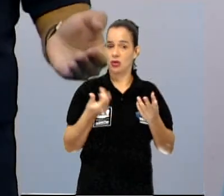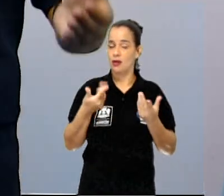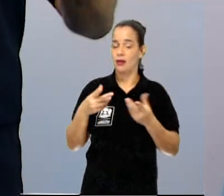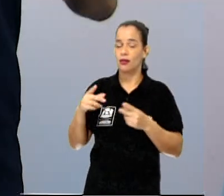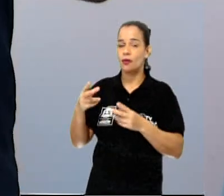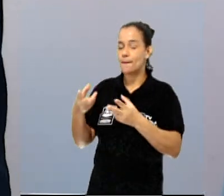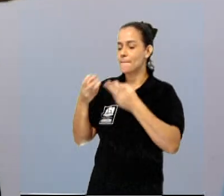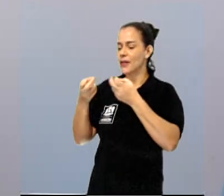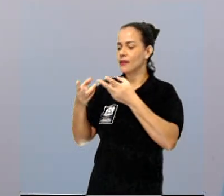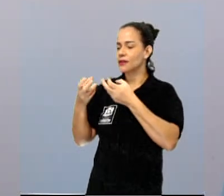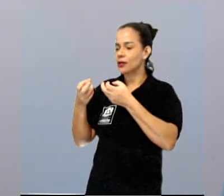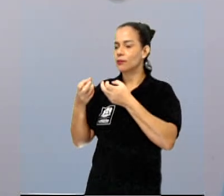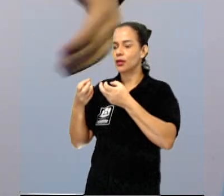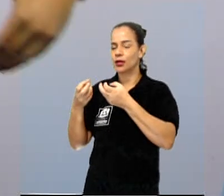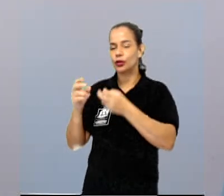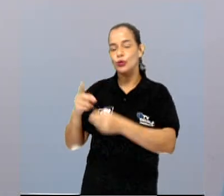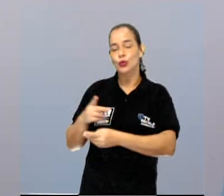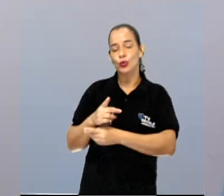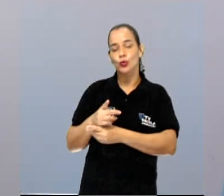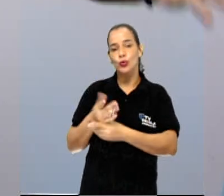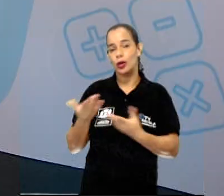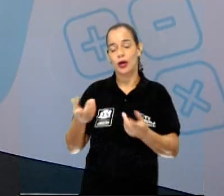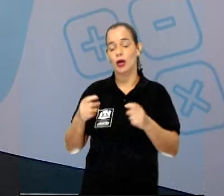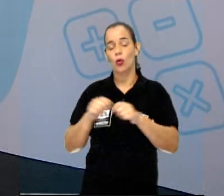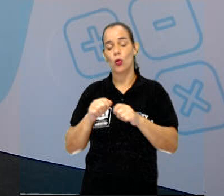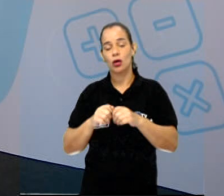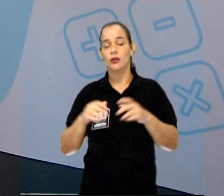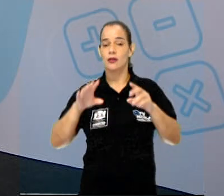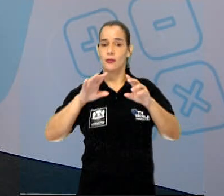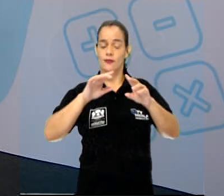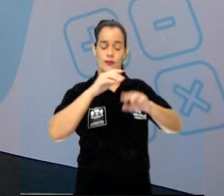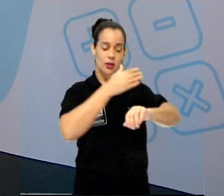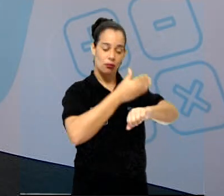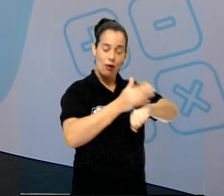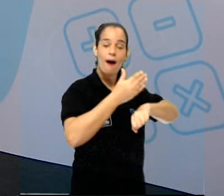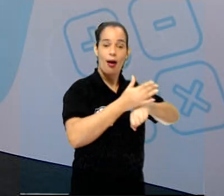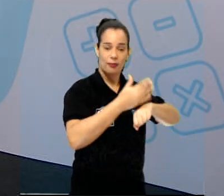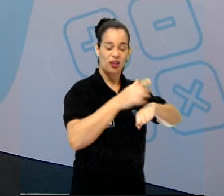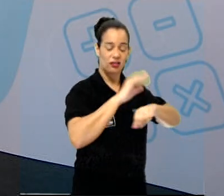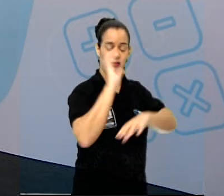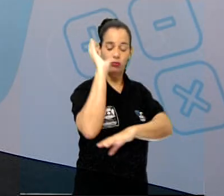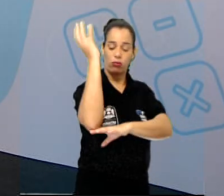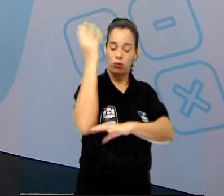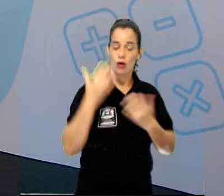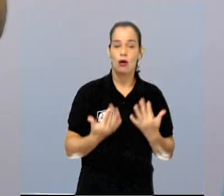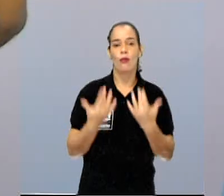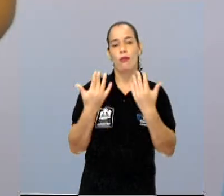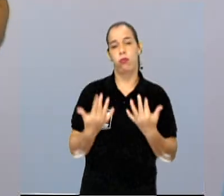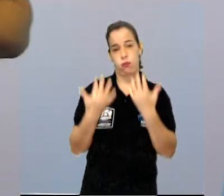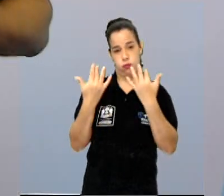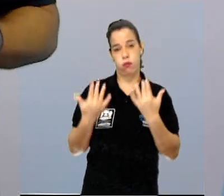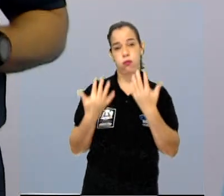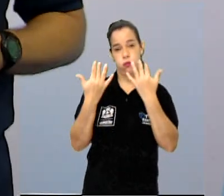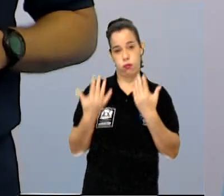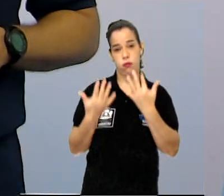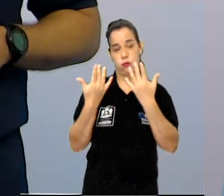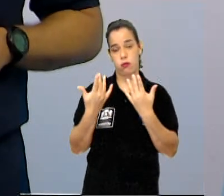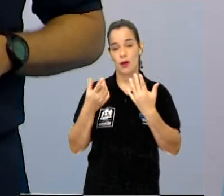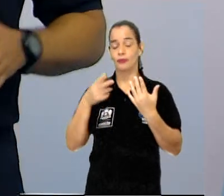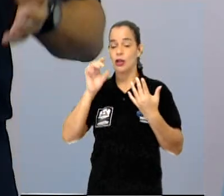consideração no momento da prática do desmatamento, da queimada, em virtude apenas do interesse